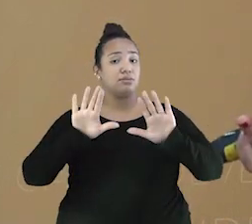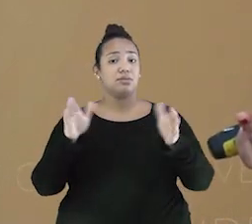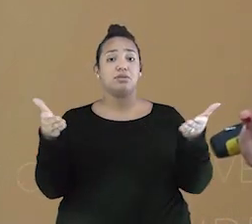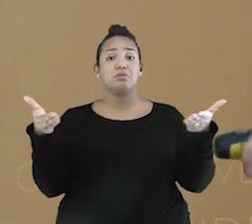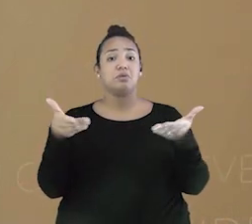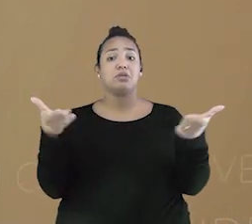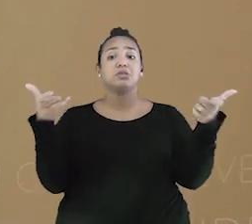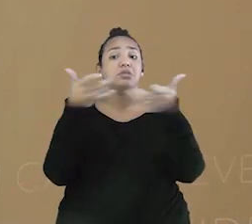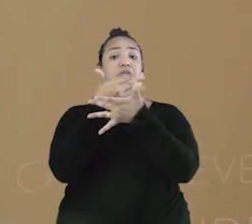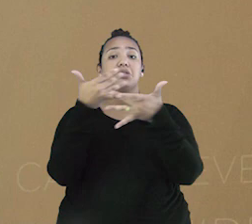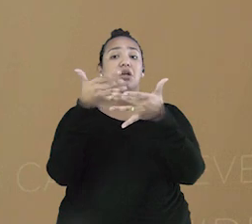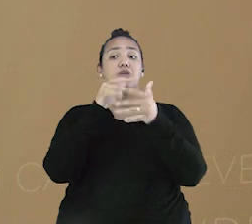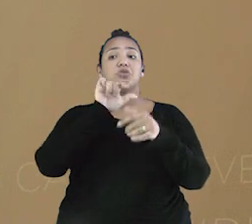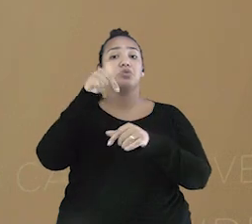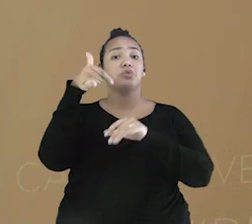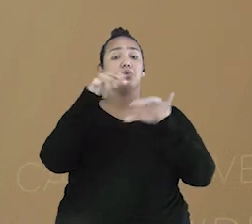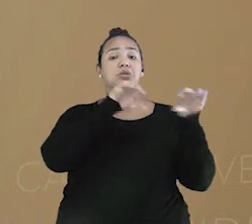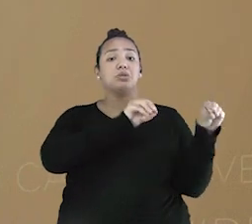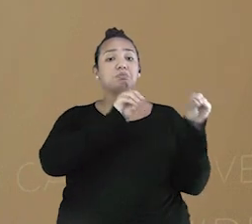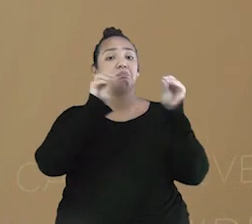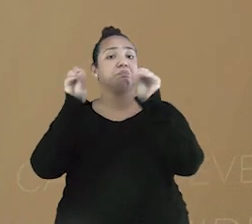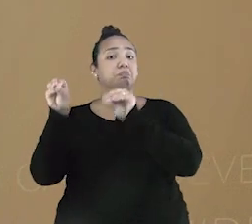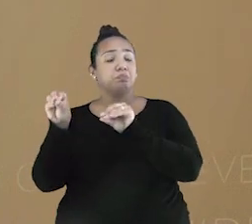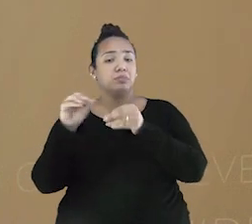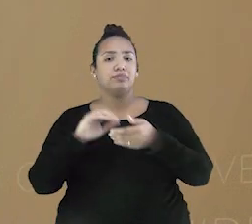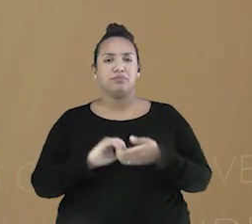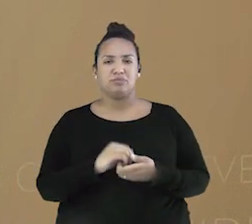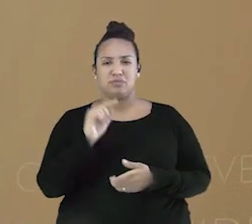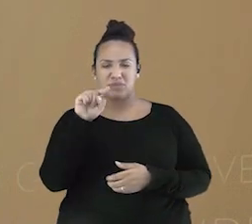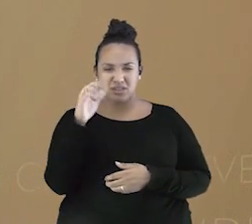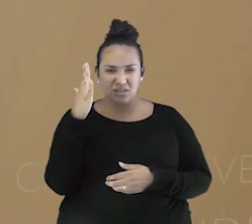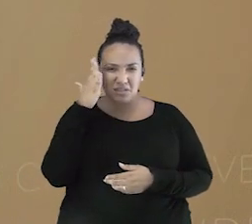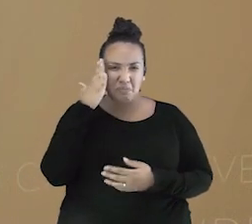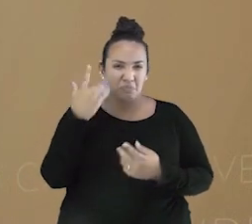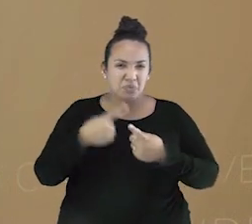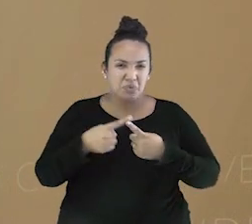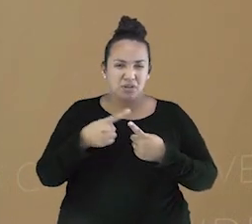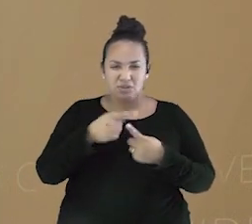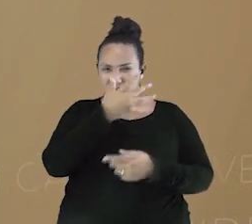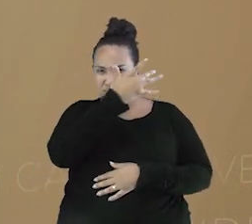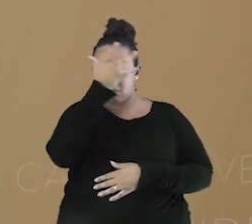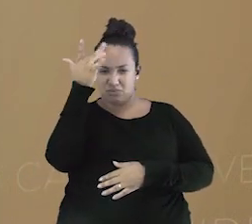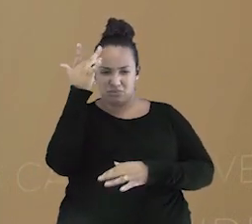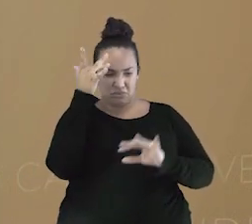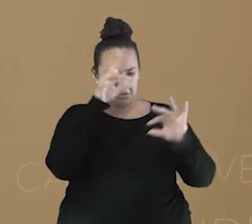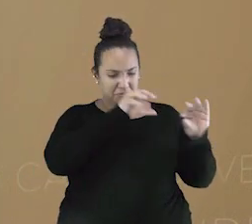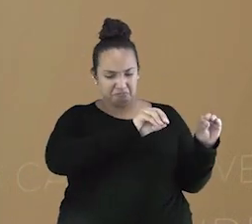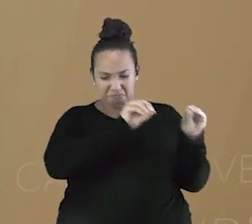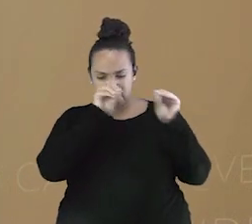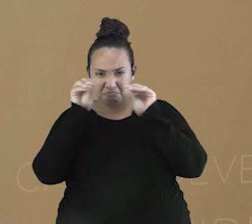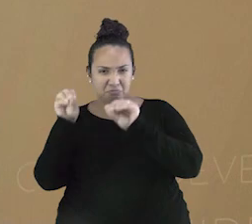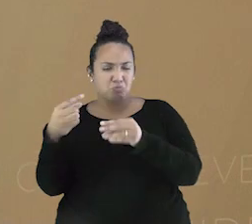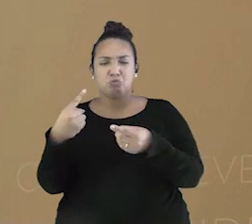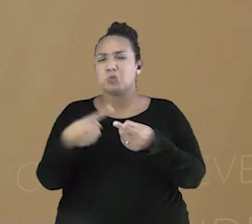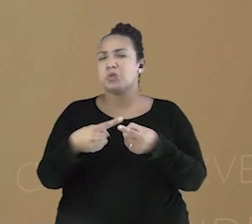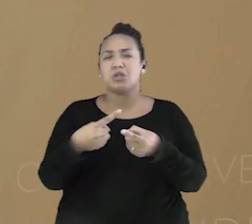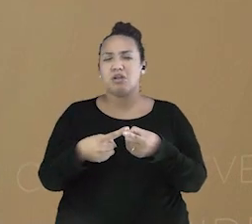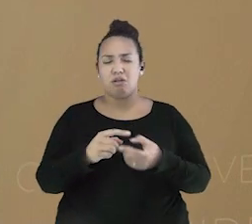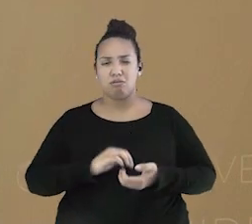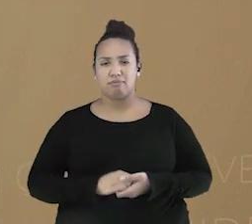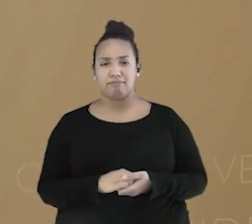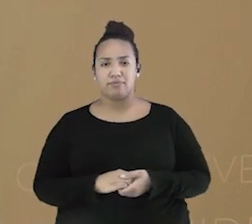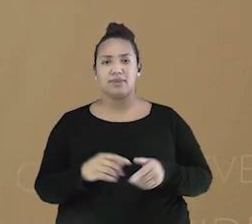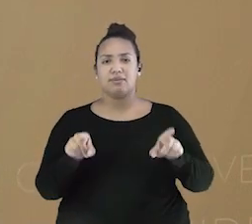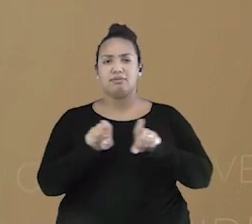do estado? E vocês sabem quais os principais motivos levam as pessoas a migrarem? E será porque